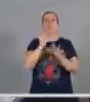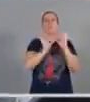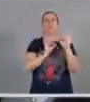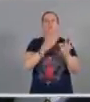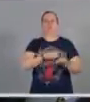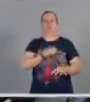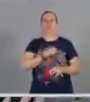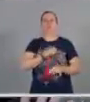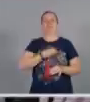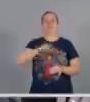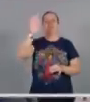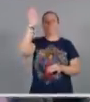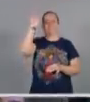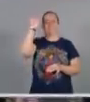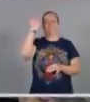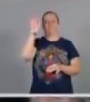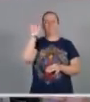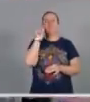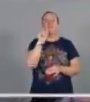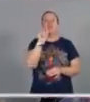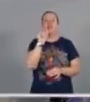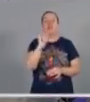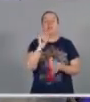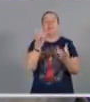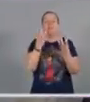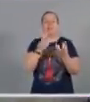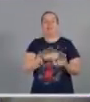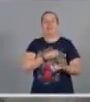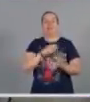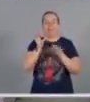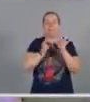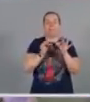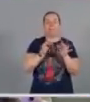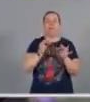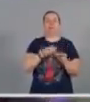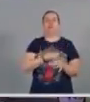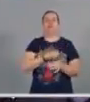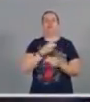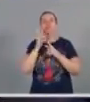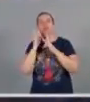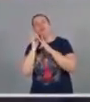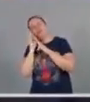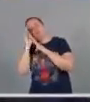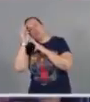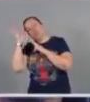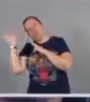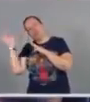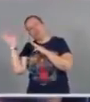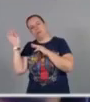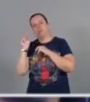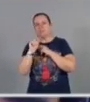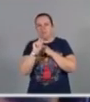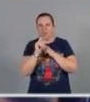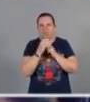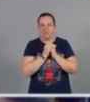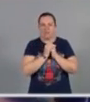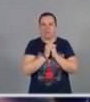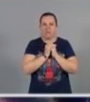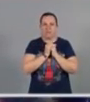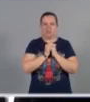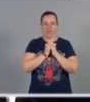vida quem quer dizer esse plano de vida dormindo sonhando a